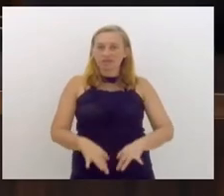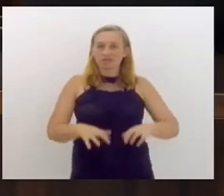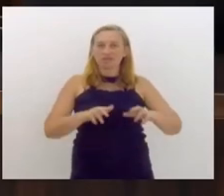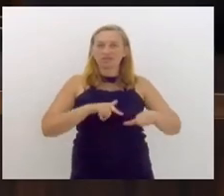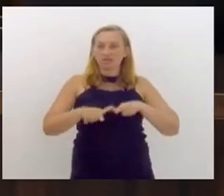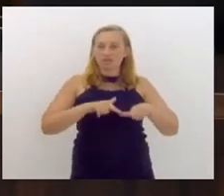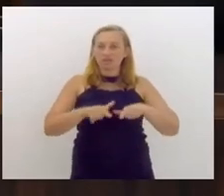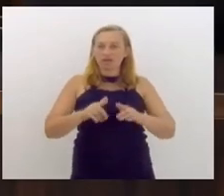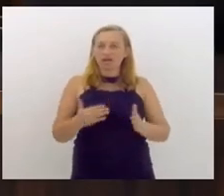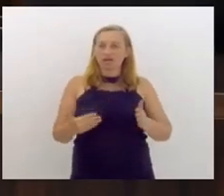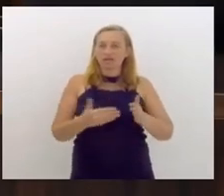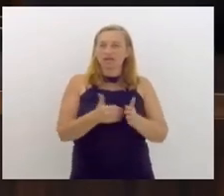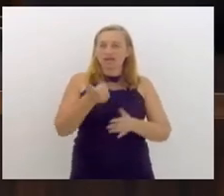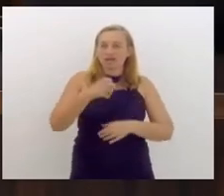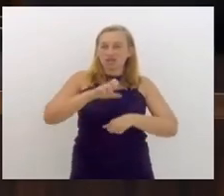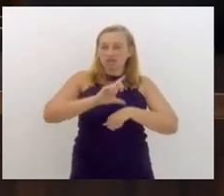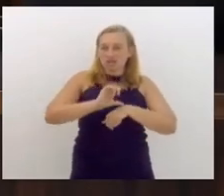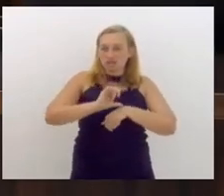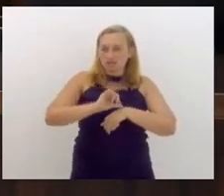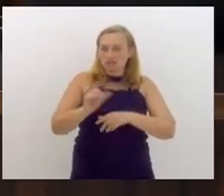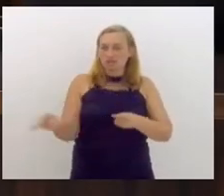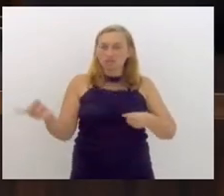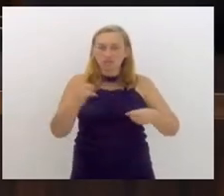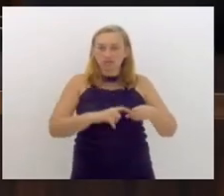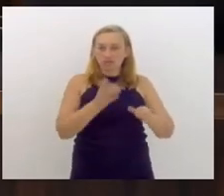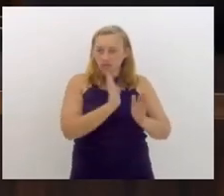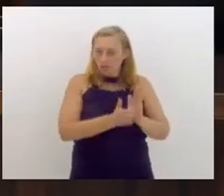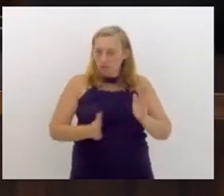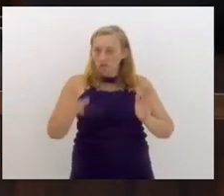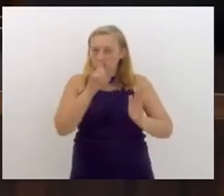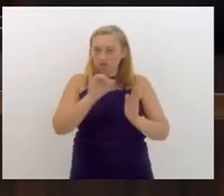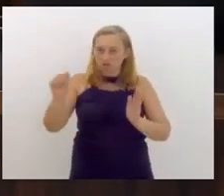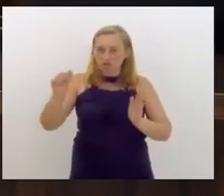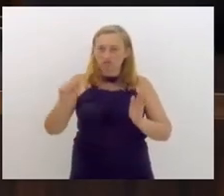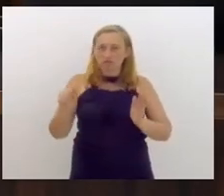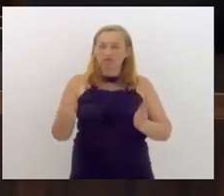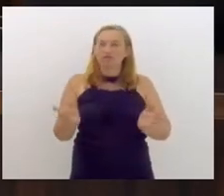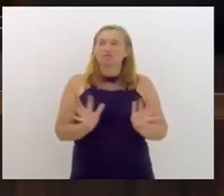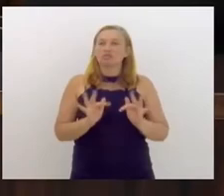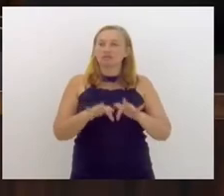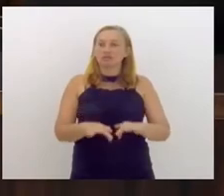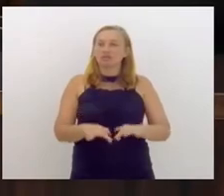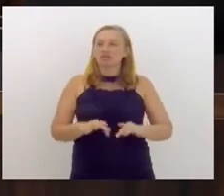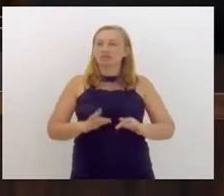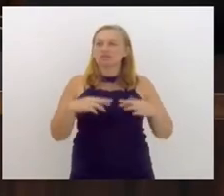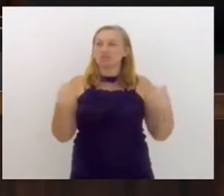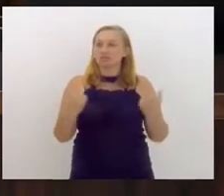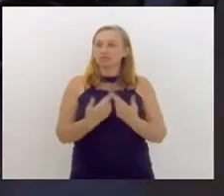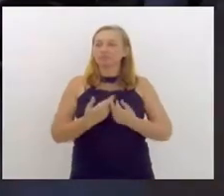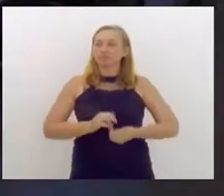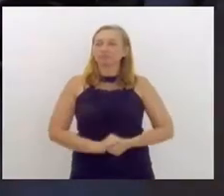dessa sessão até às 15 horas, quando retornaremos com a ordem do dia. Está suspensa a sessão.